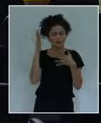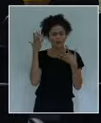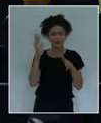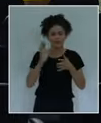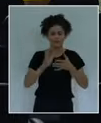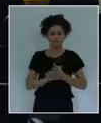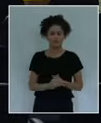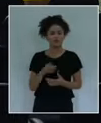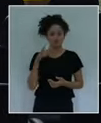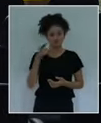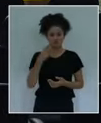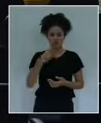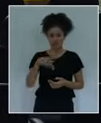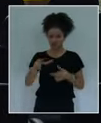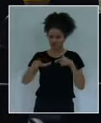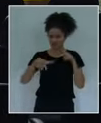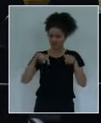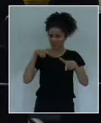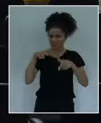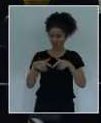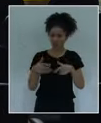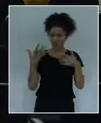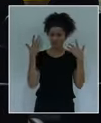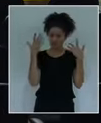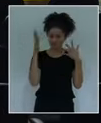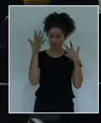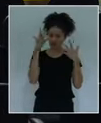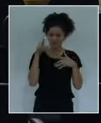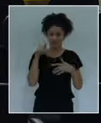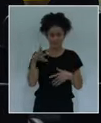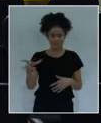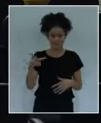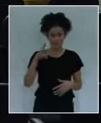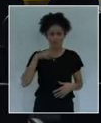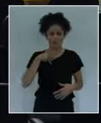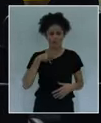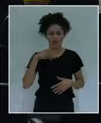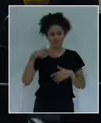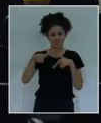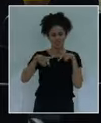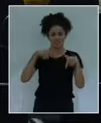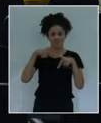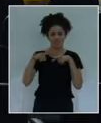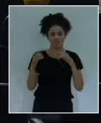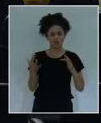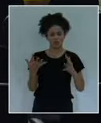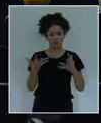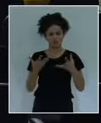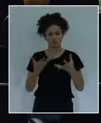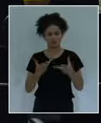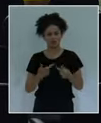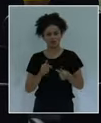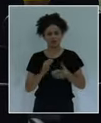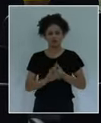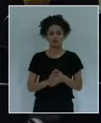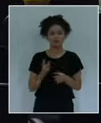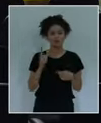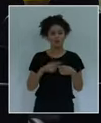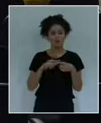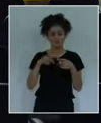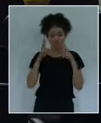de parabéns pelo que você faz, você merece o seu trabalho que você tem, porque o que eu vi acontecer